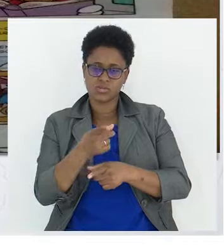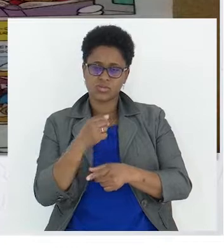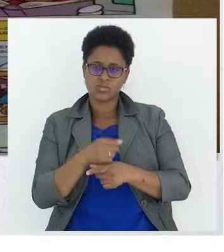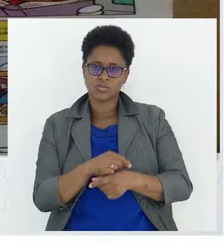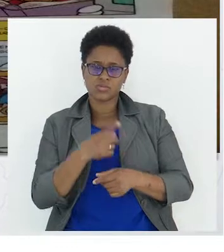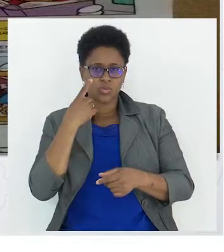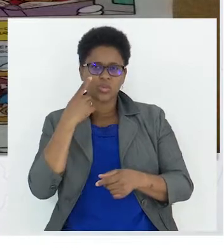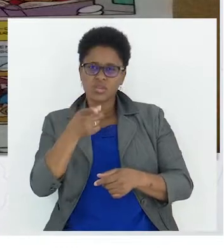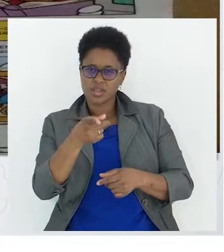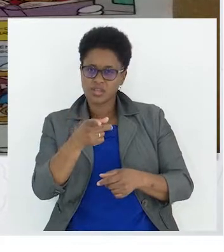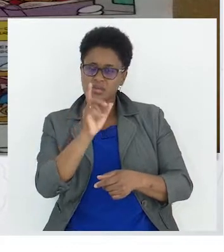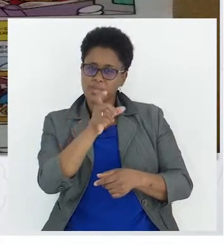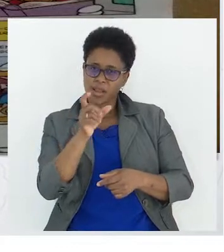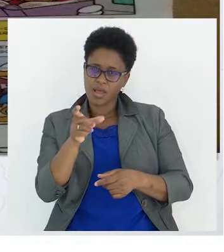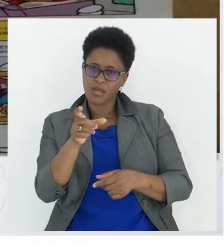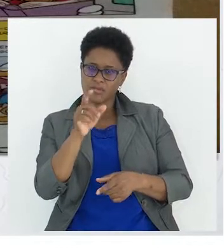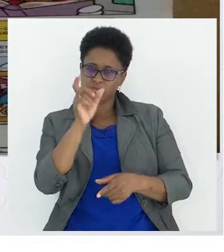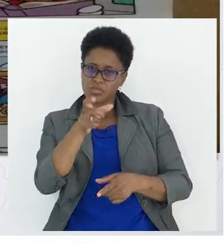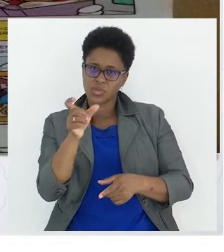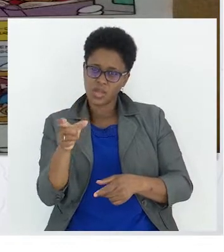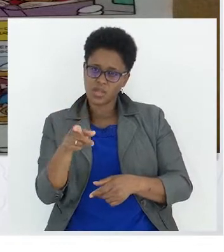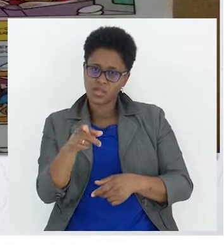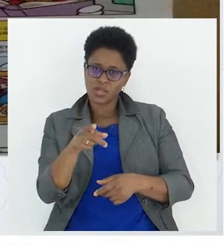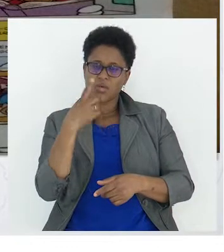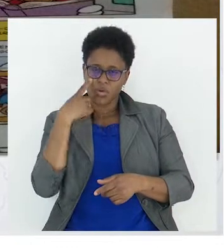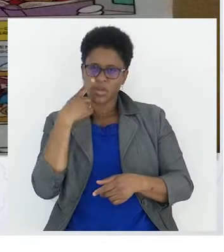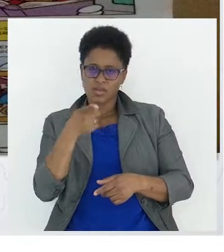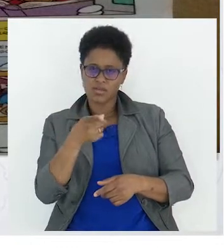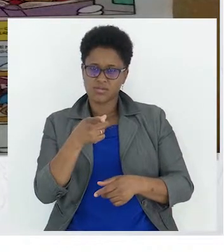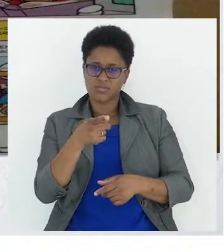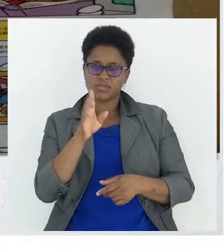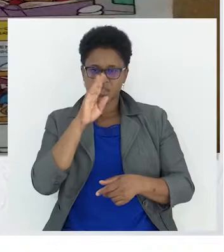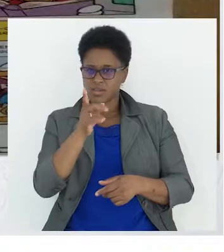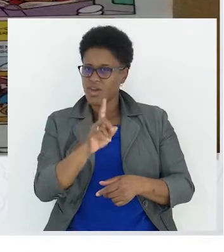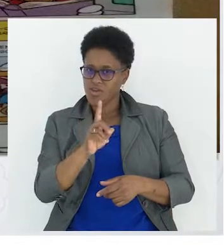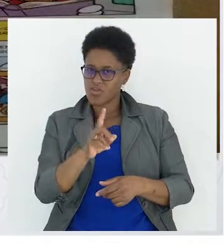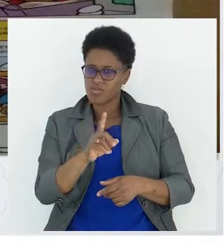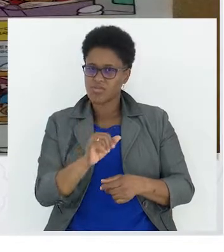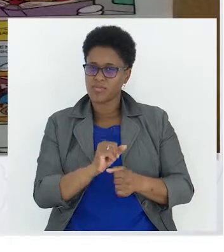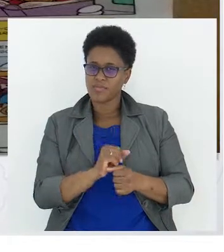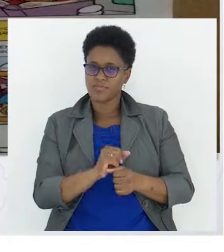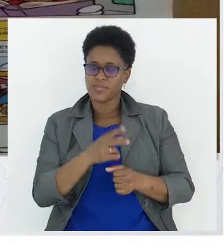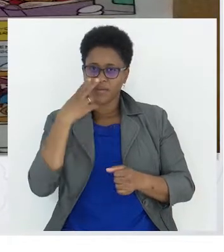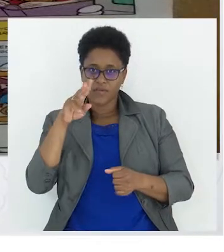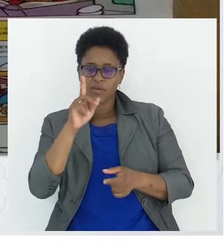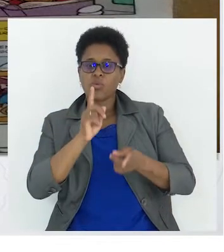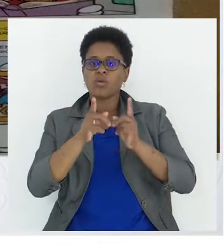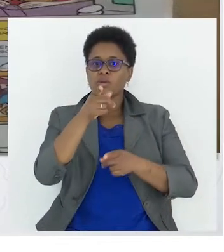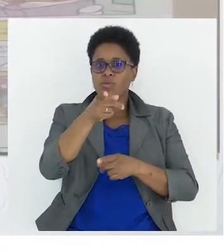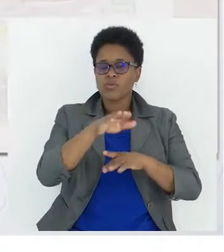Conheces essas personagens? Sim? Se não, repara o que é que tu vais